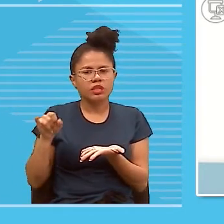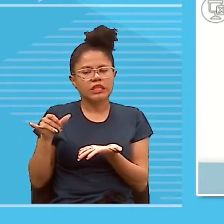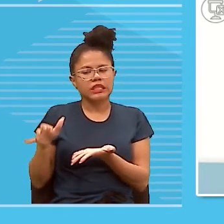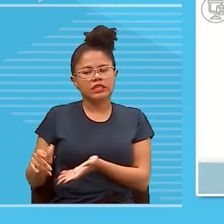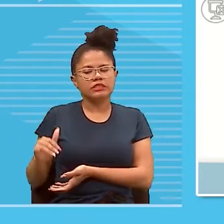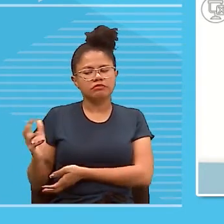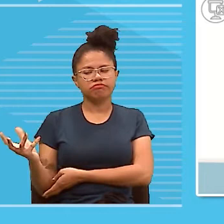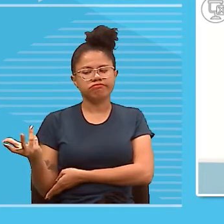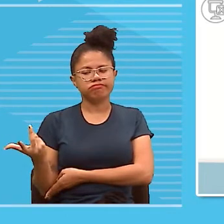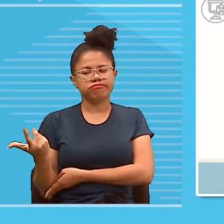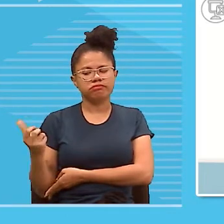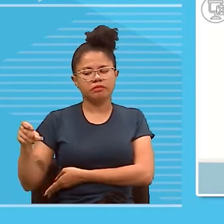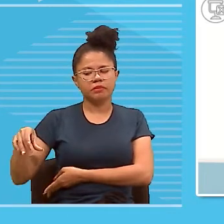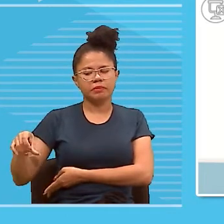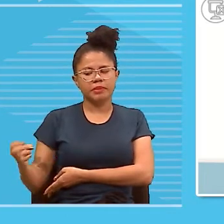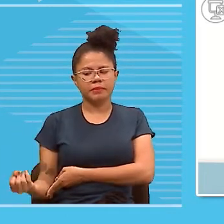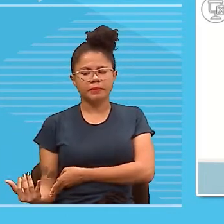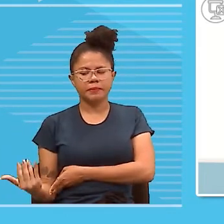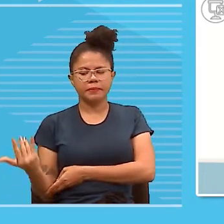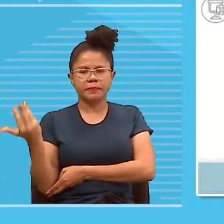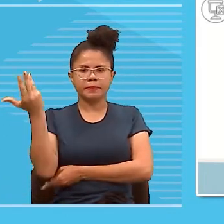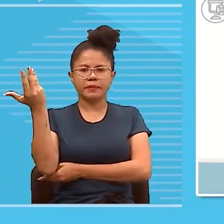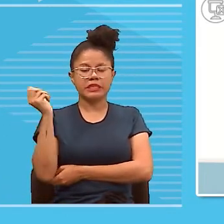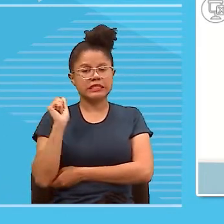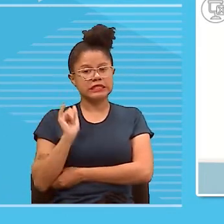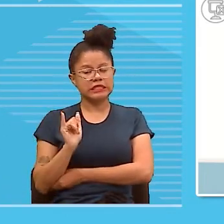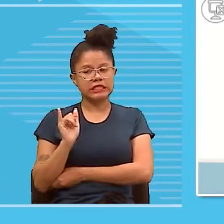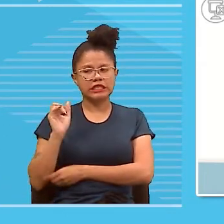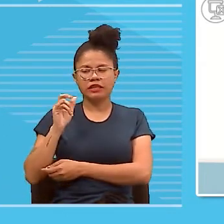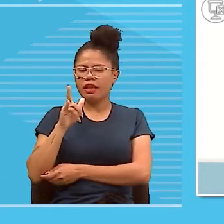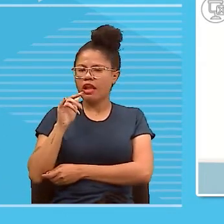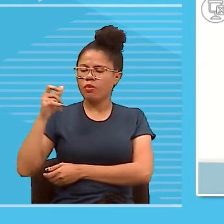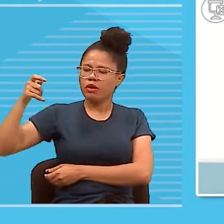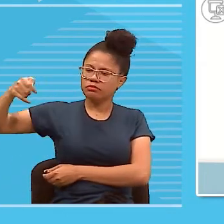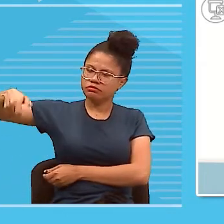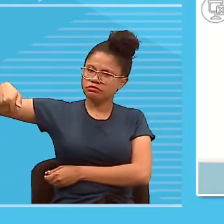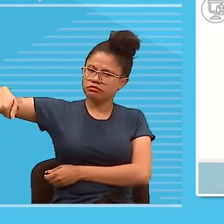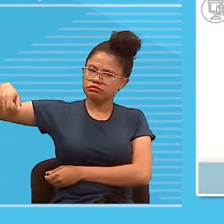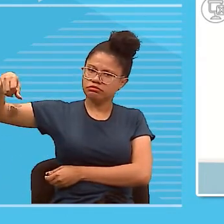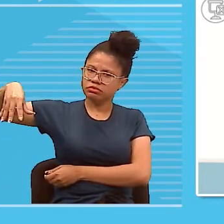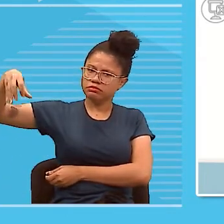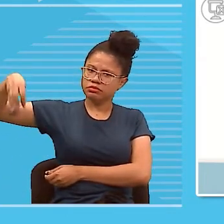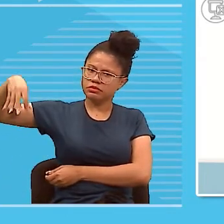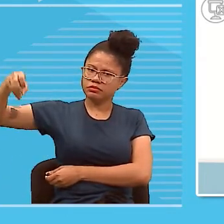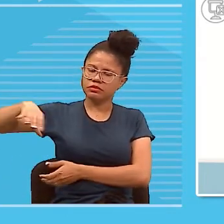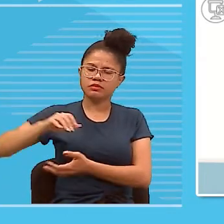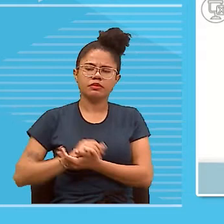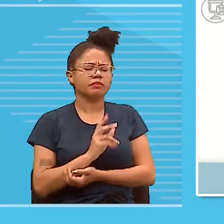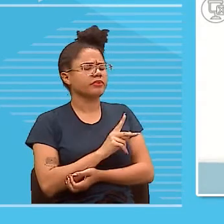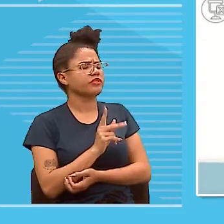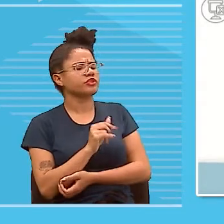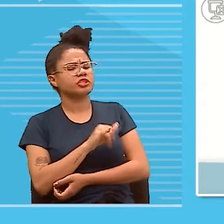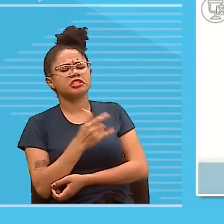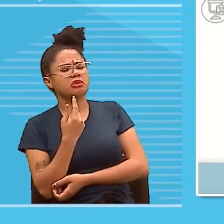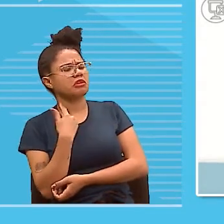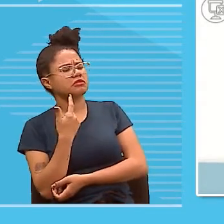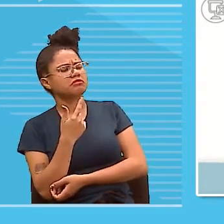regarmos todos os dias e professor e se nós não regarmos